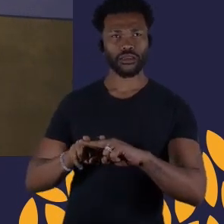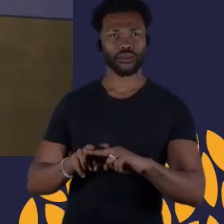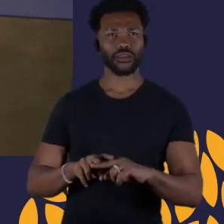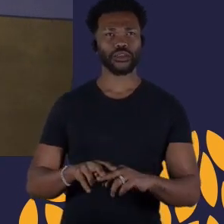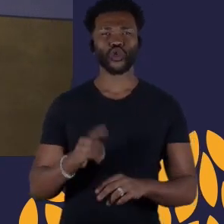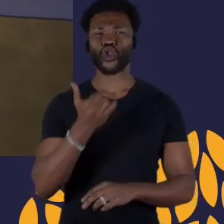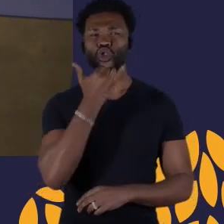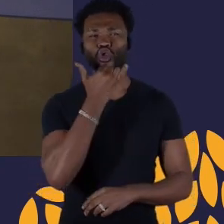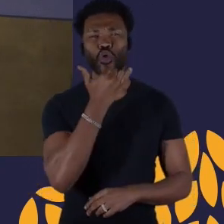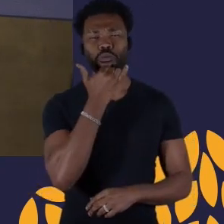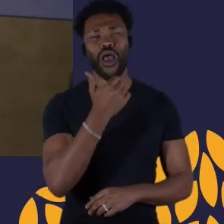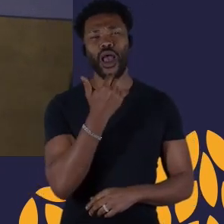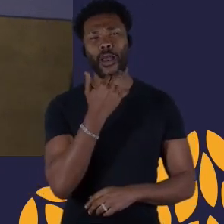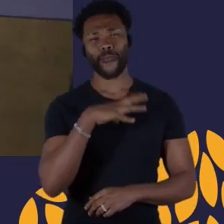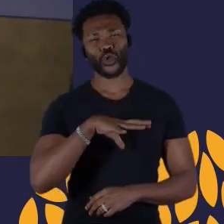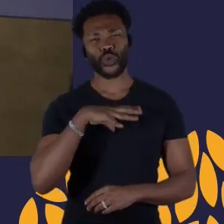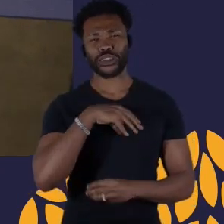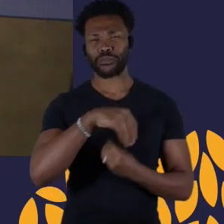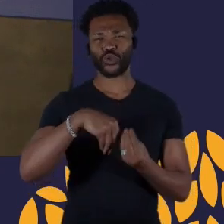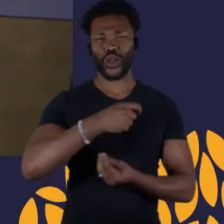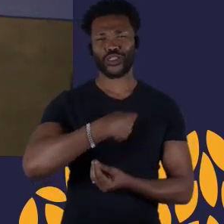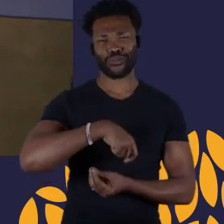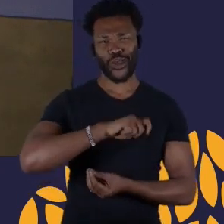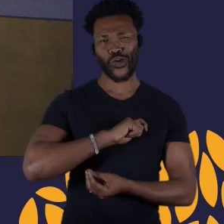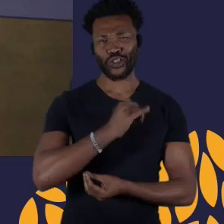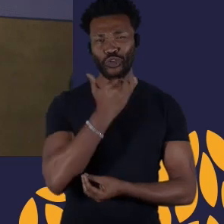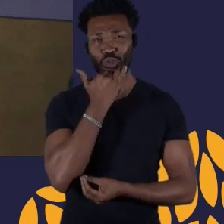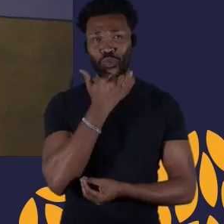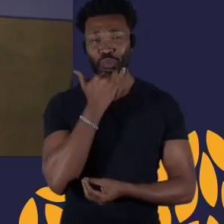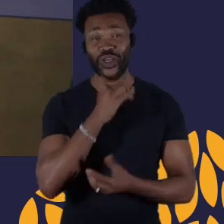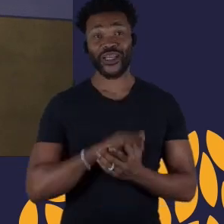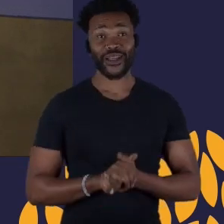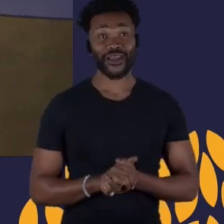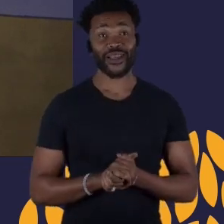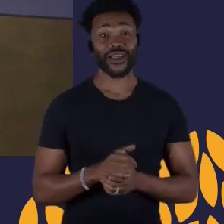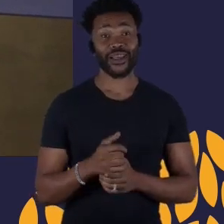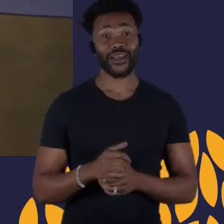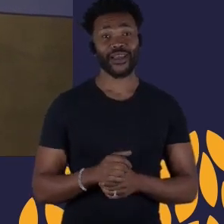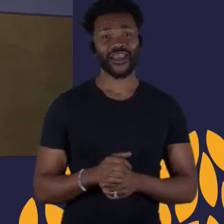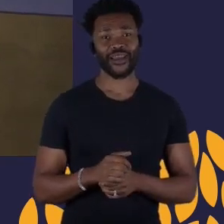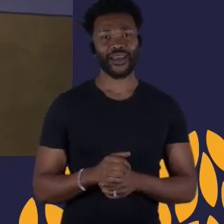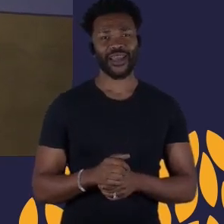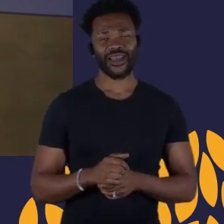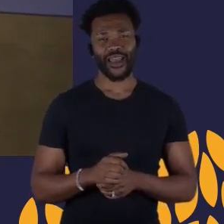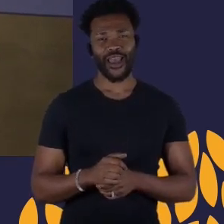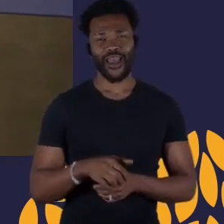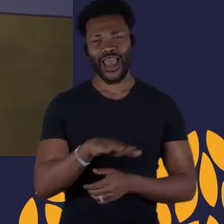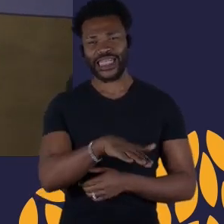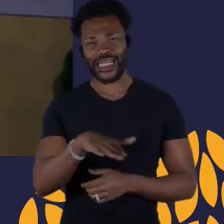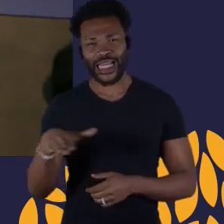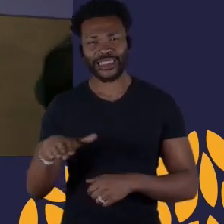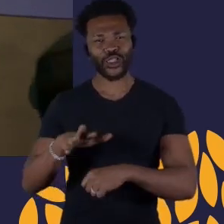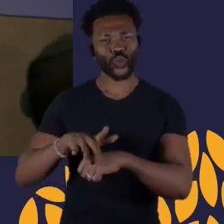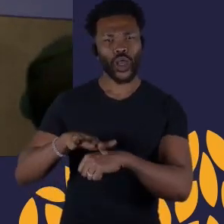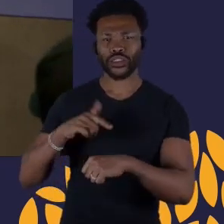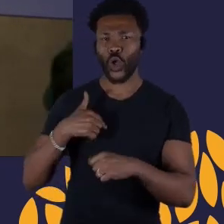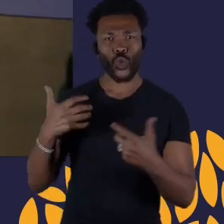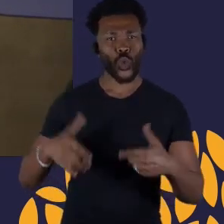Desculpa meu portunhol, mas tampouco quero crianças intoxicadas pelos